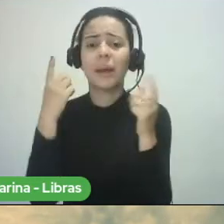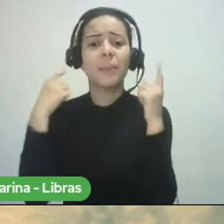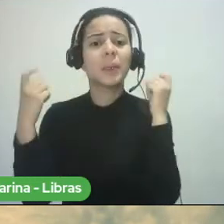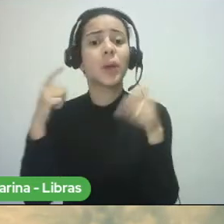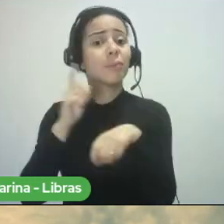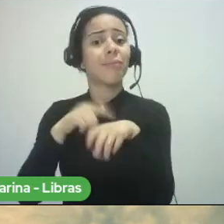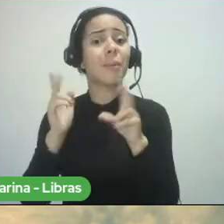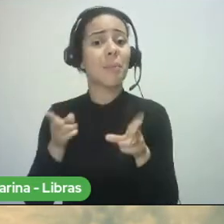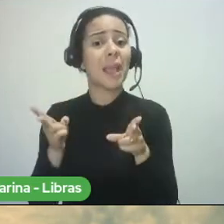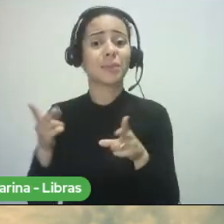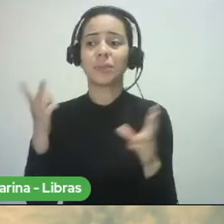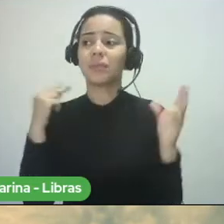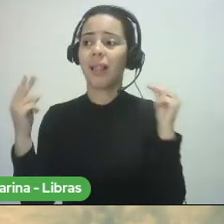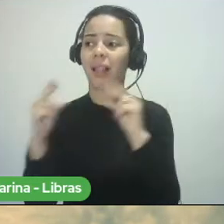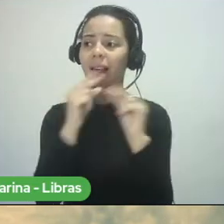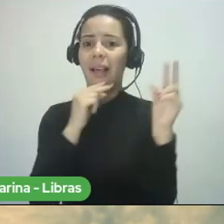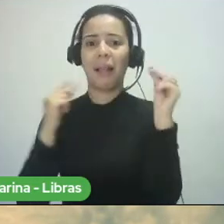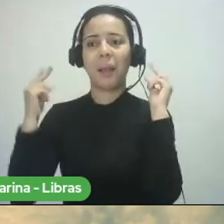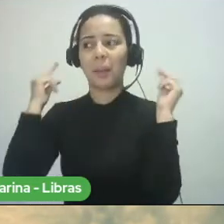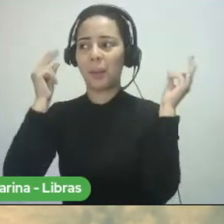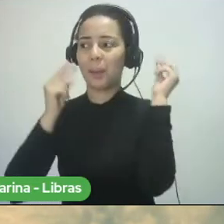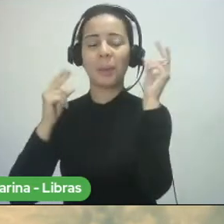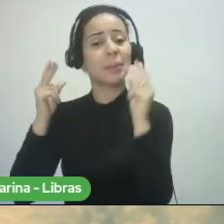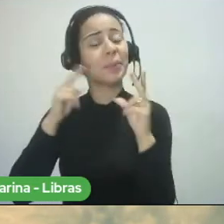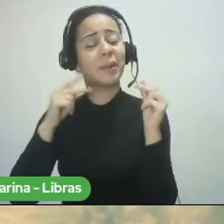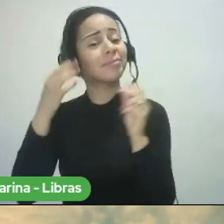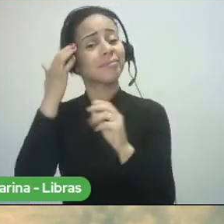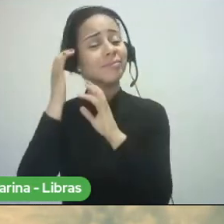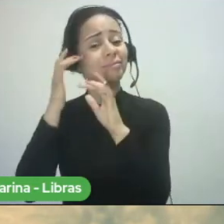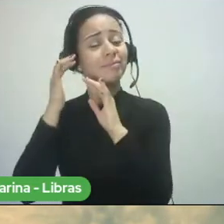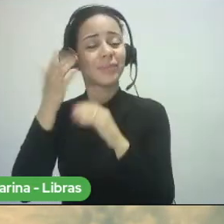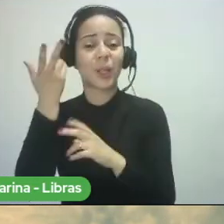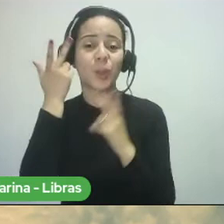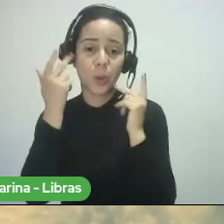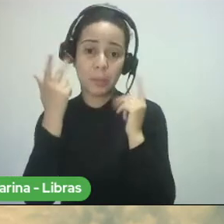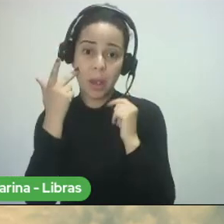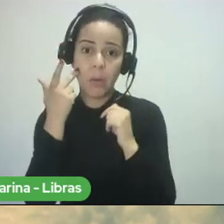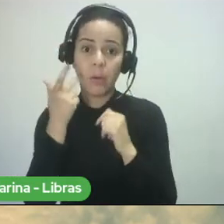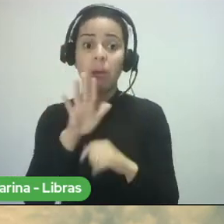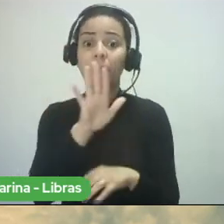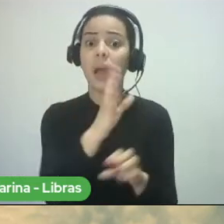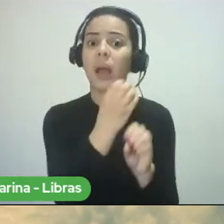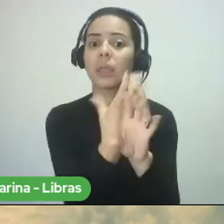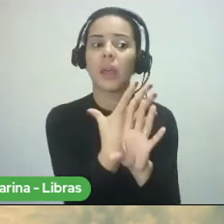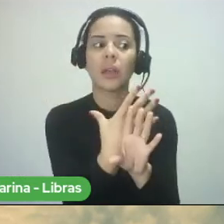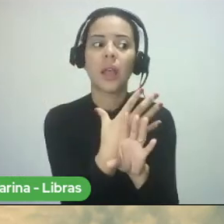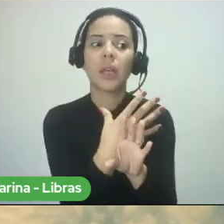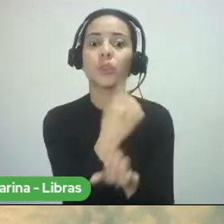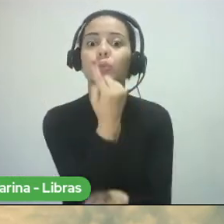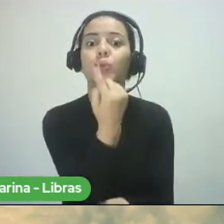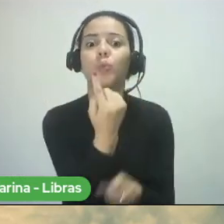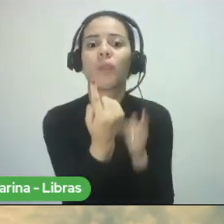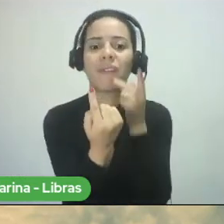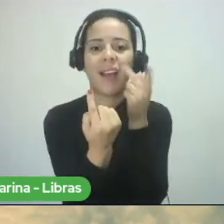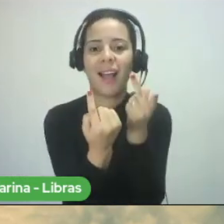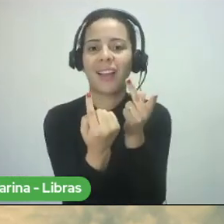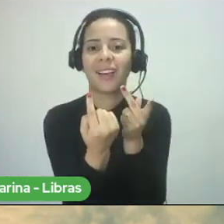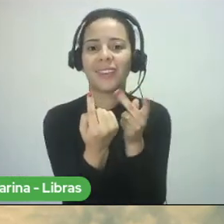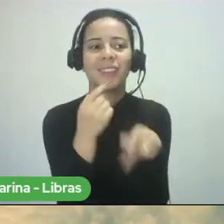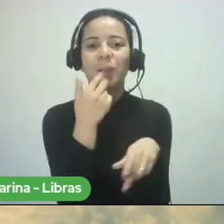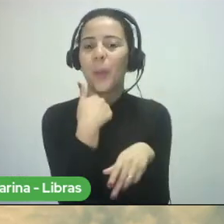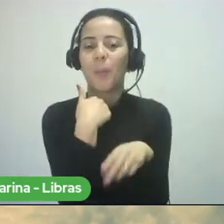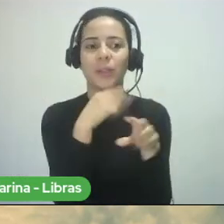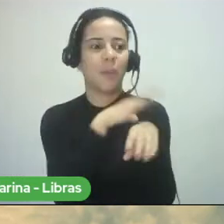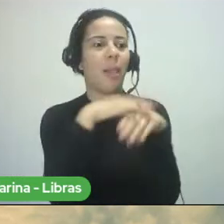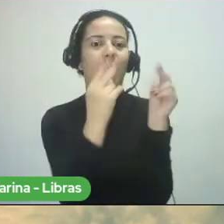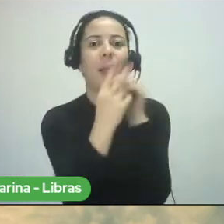esse caos de conversas dentro de uma sala, mas no ambiente remoto é impossível da gente